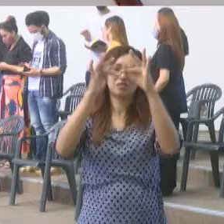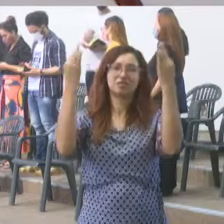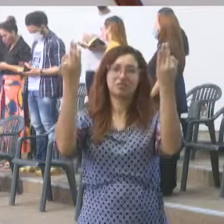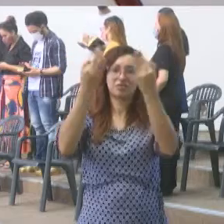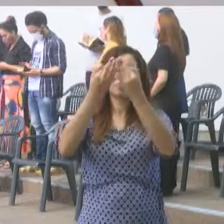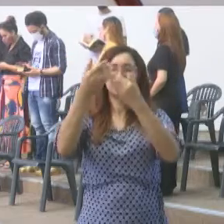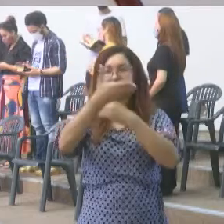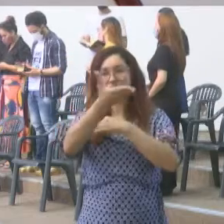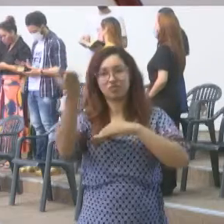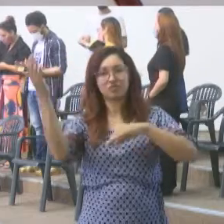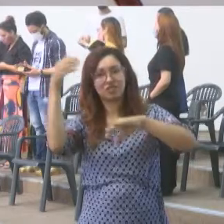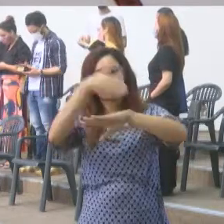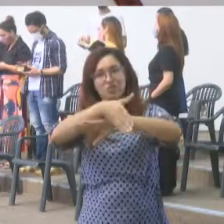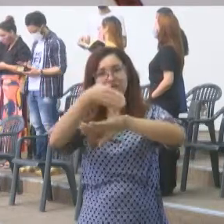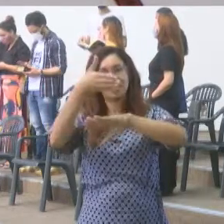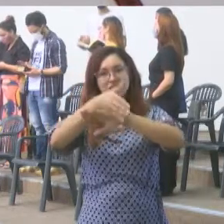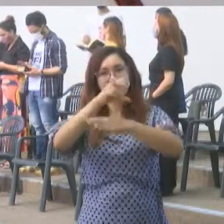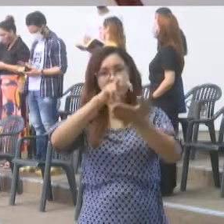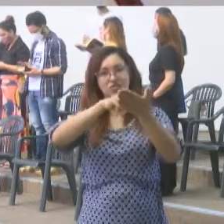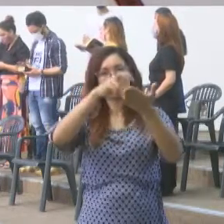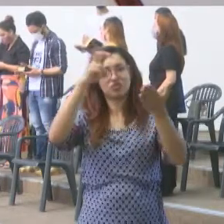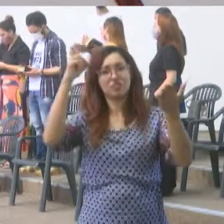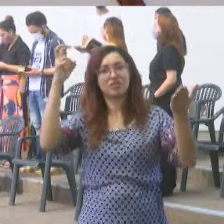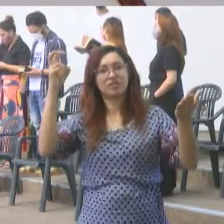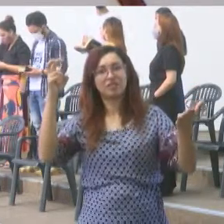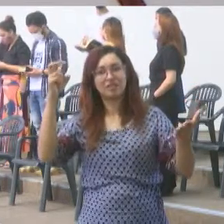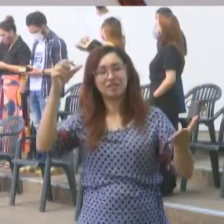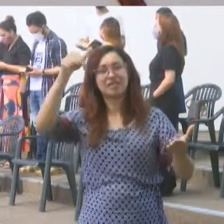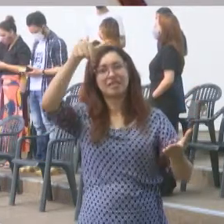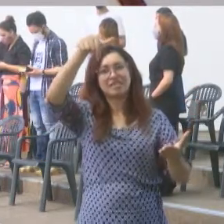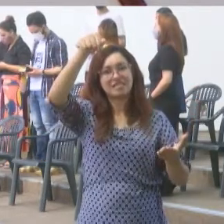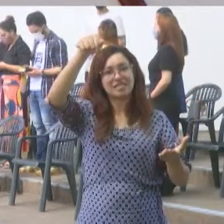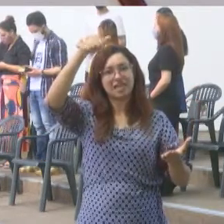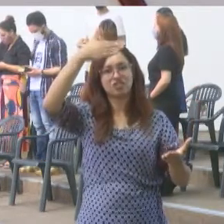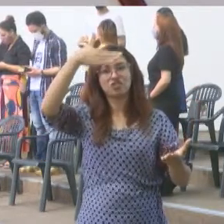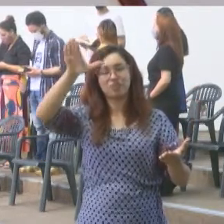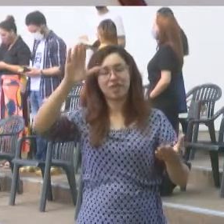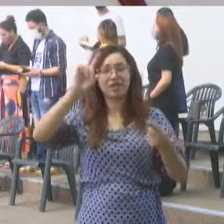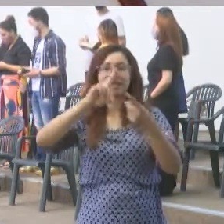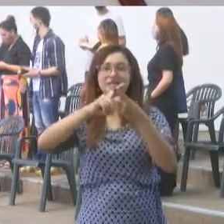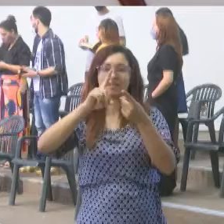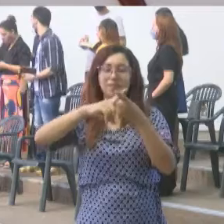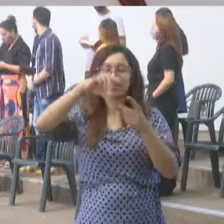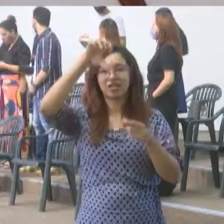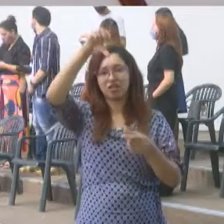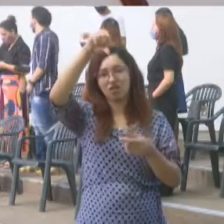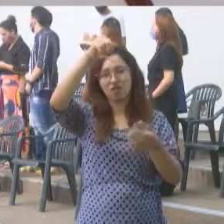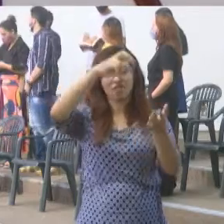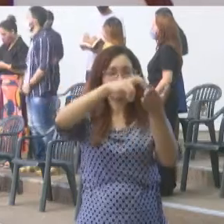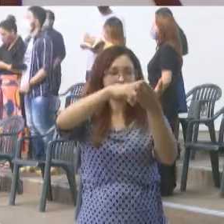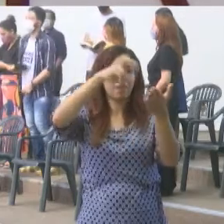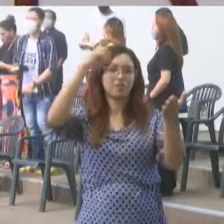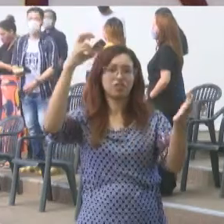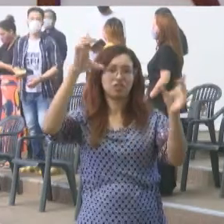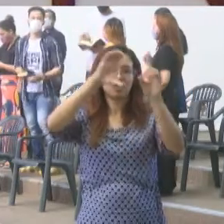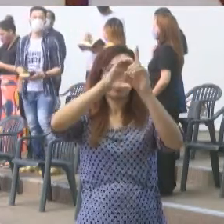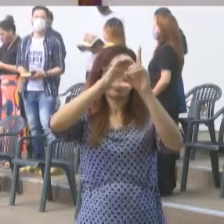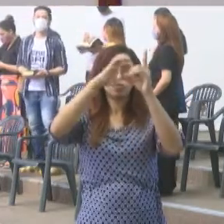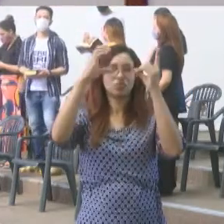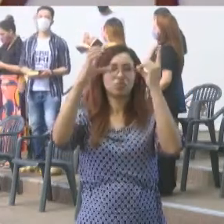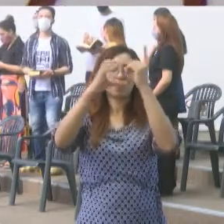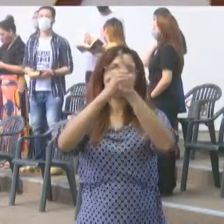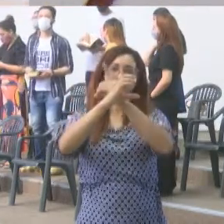frequenta esse culto de manhã às 7h30 ou agora às 9h, nós estamos fechando, lendo, copiando